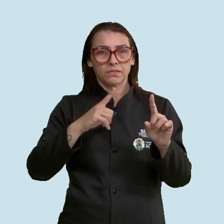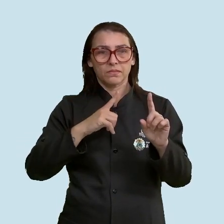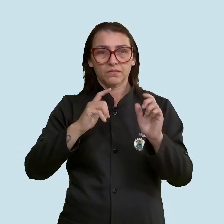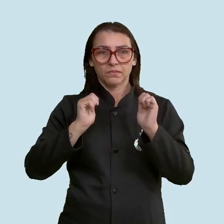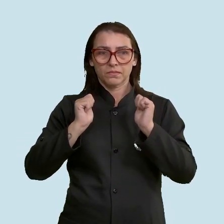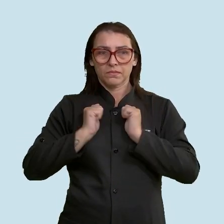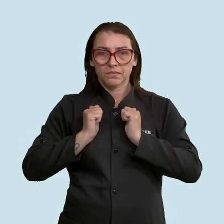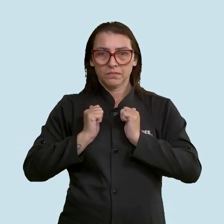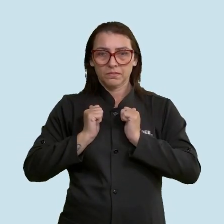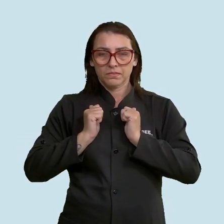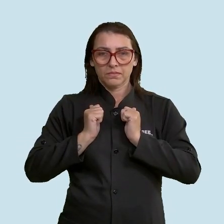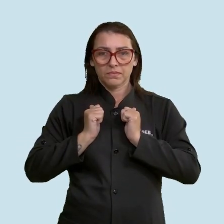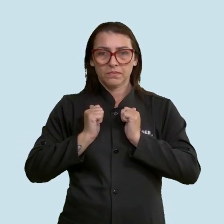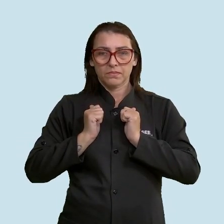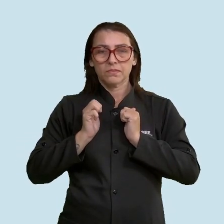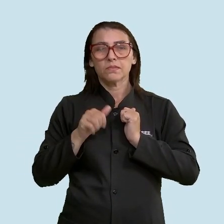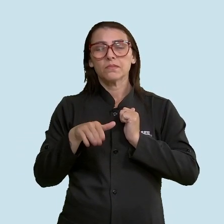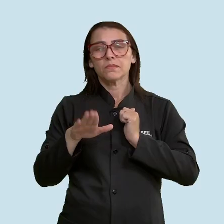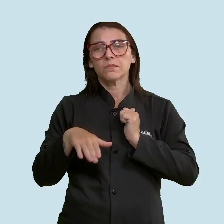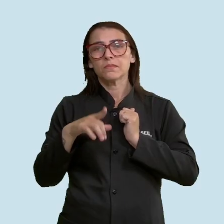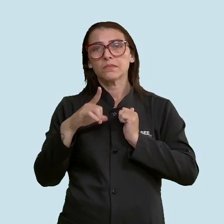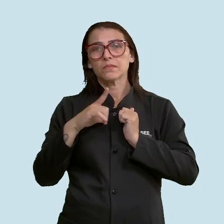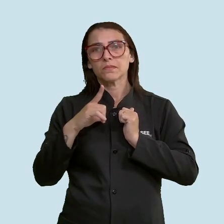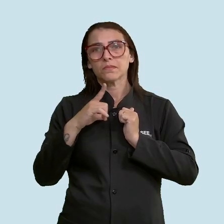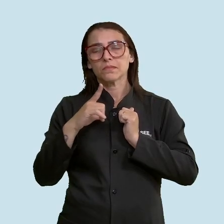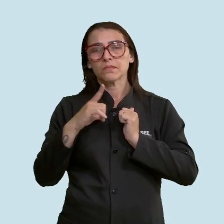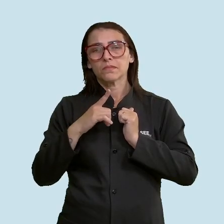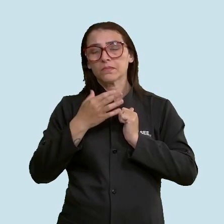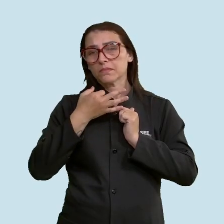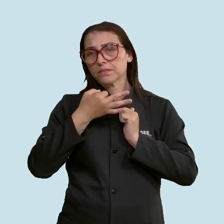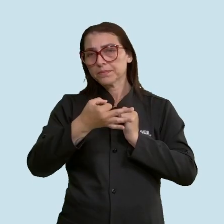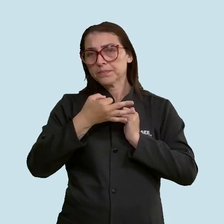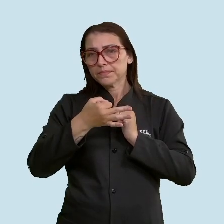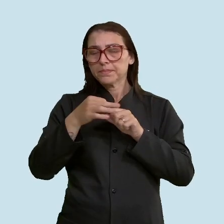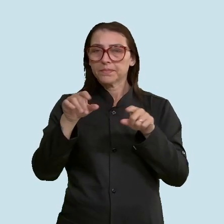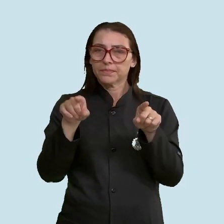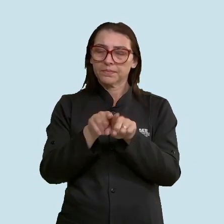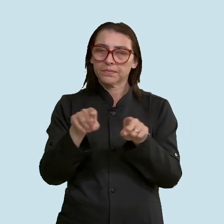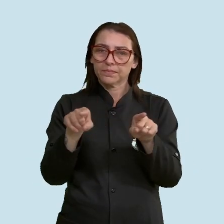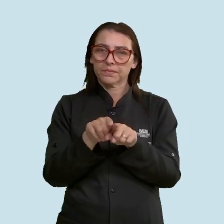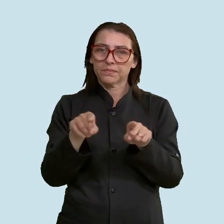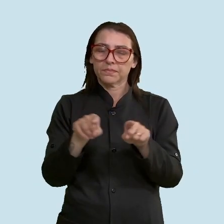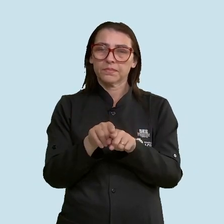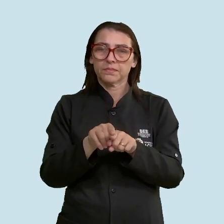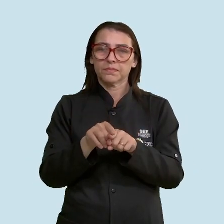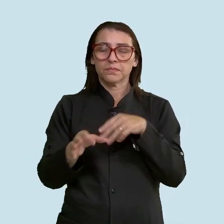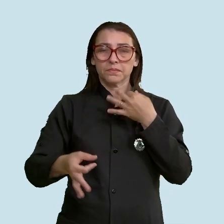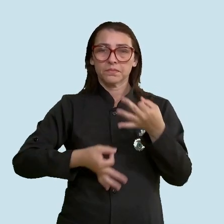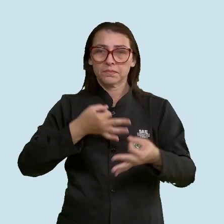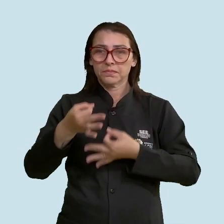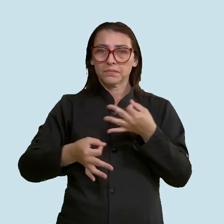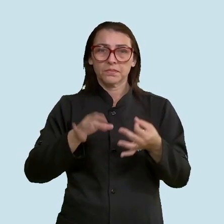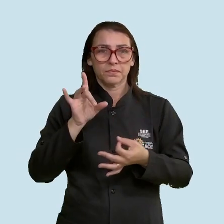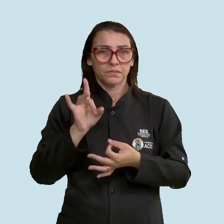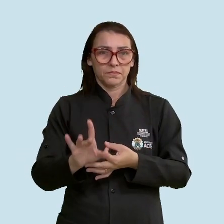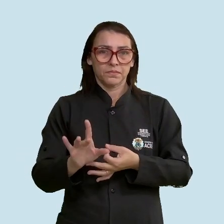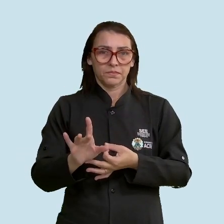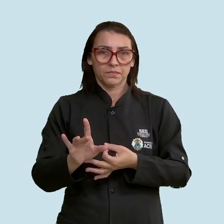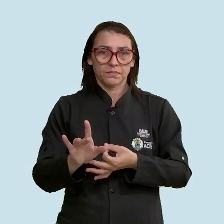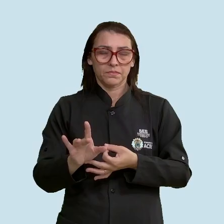mesmo de quem tem o poder de opinar também e de forma crítica, não só como um